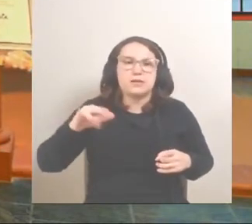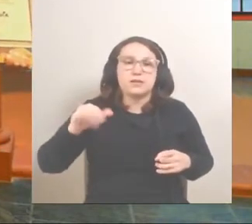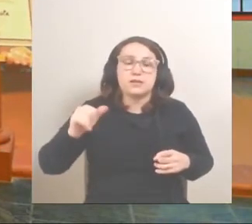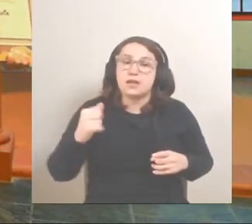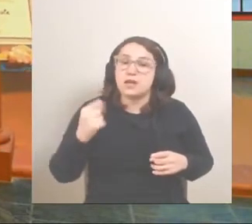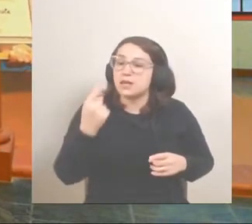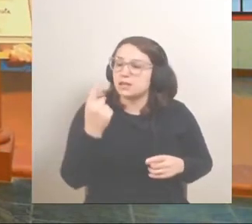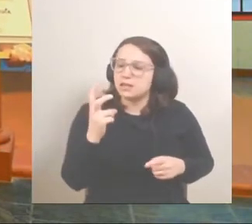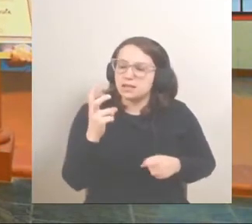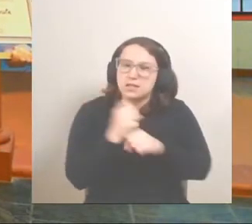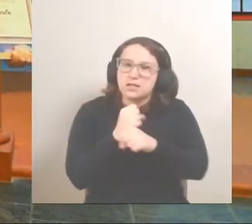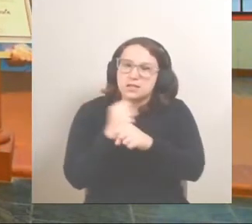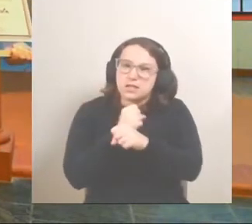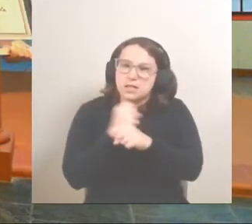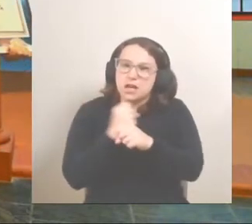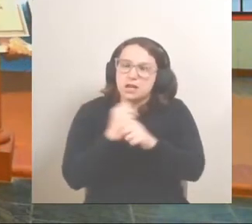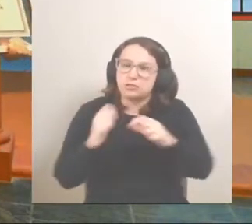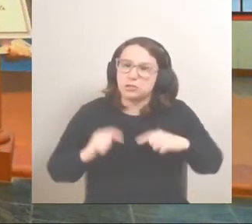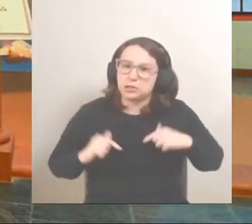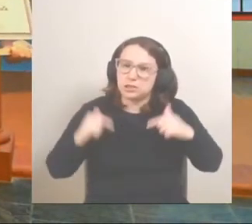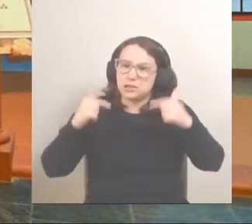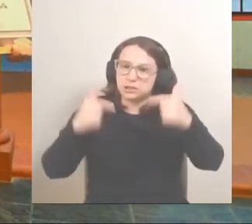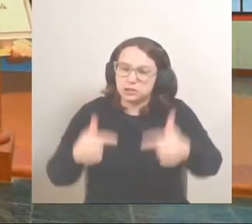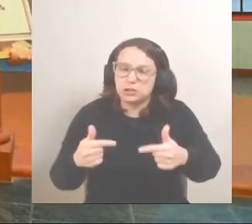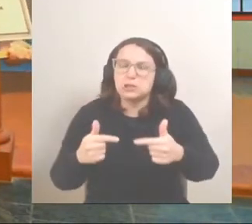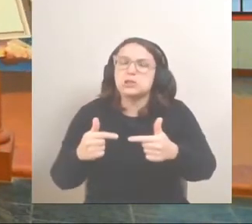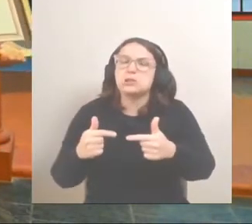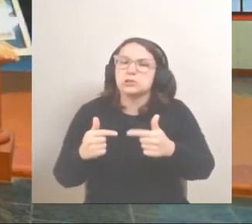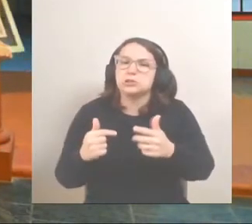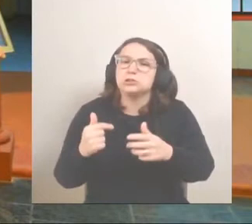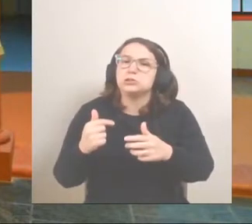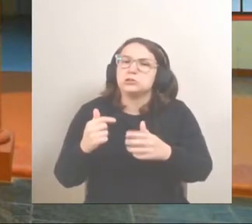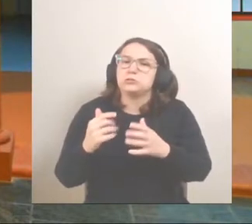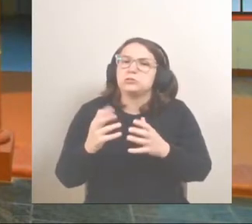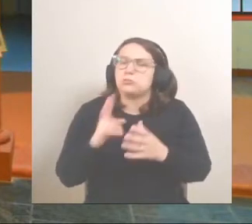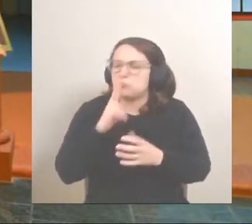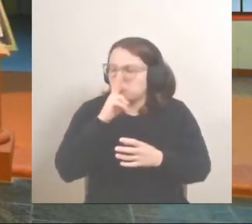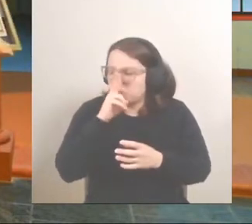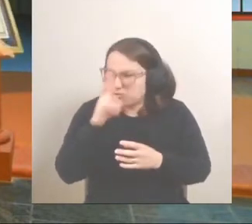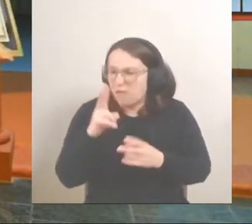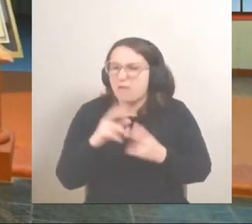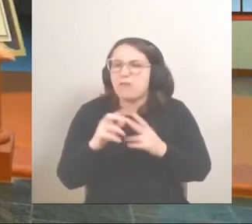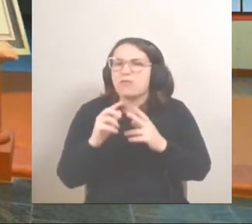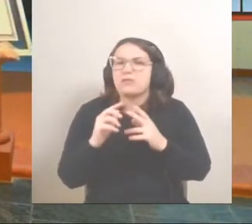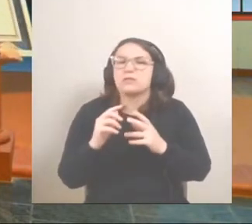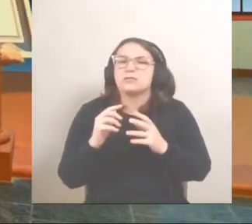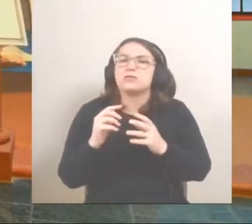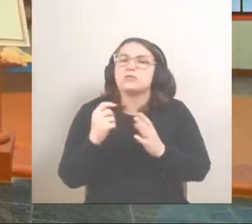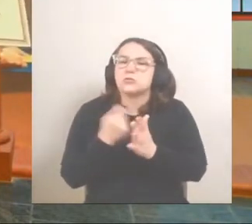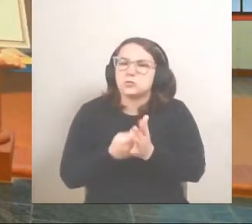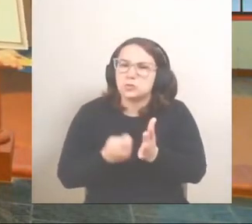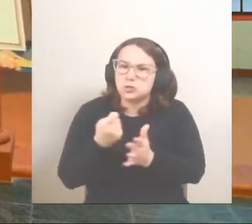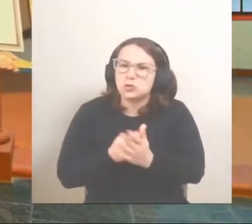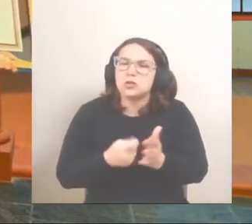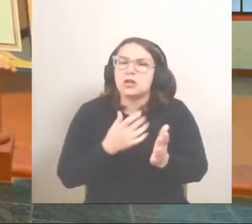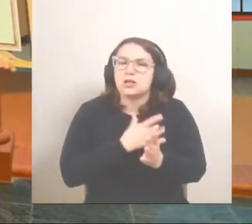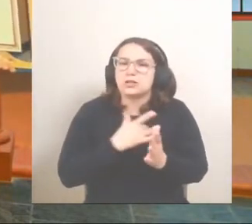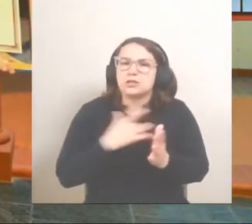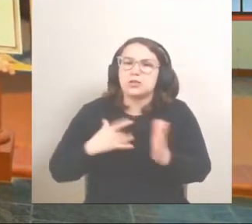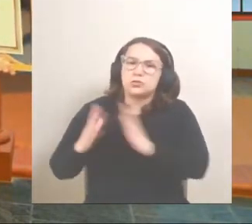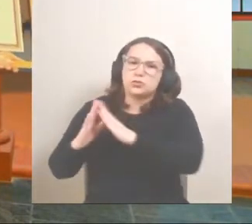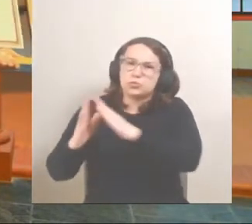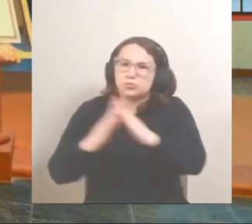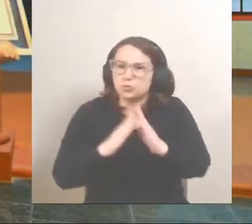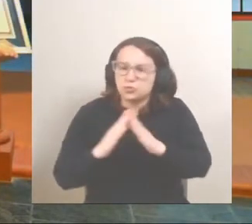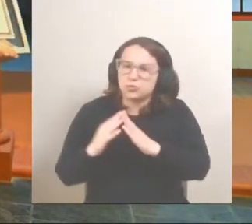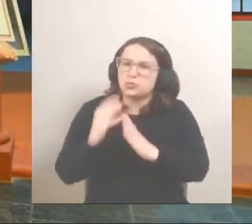anos, né, se dedicando, né, com garra, com empenho, com dedicação à saúde dos moradores do bairro